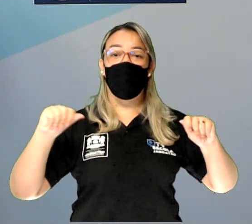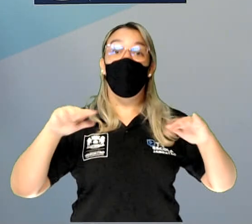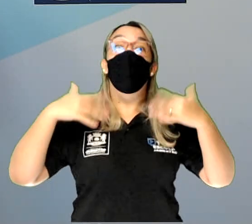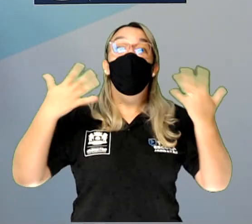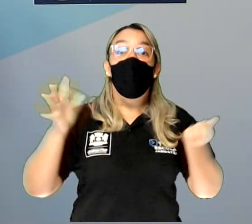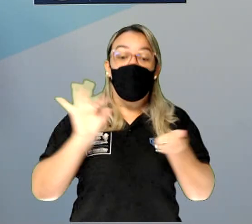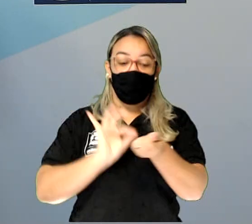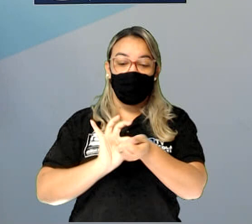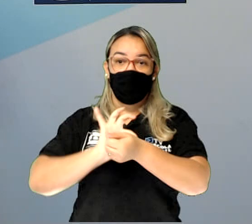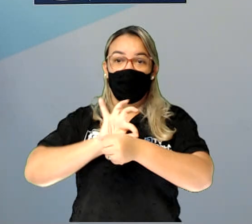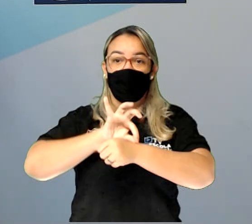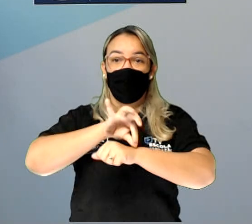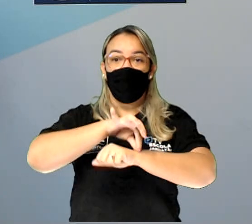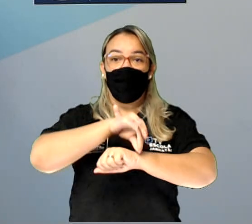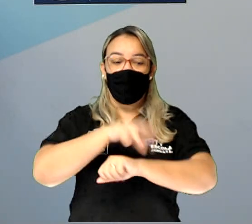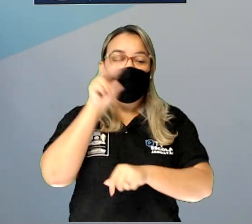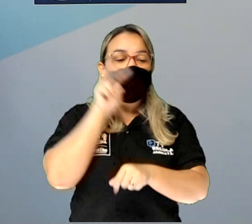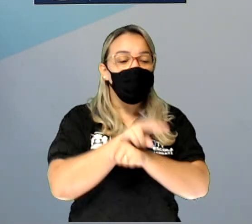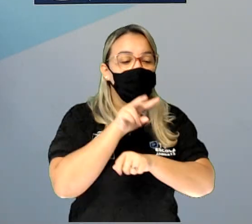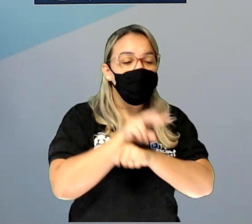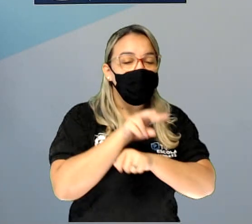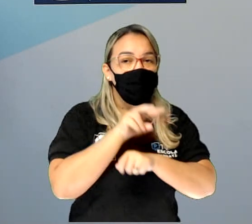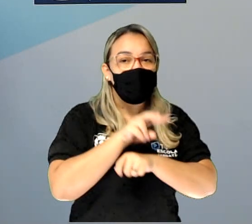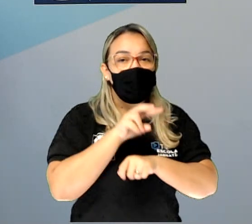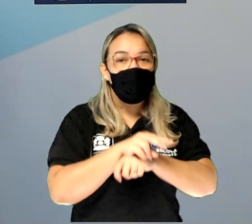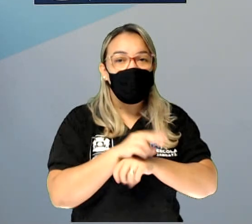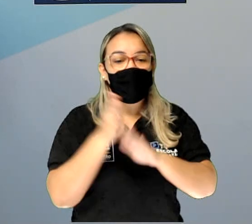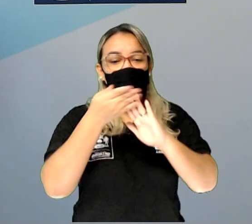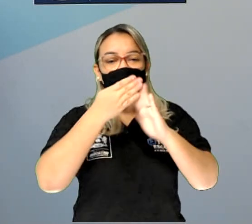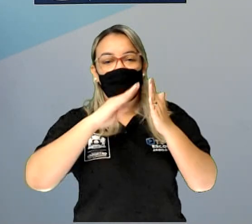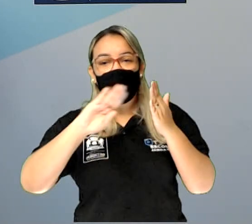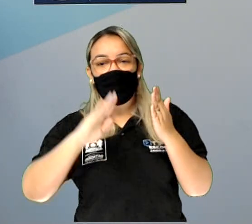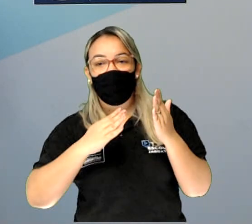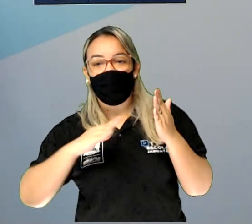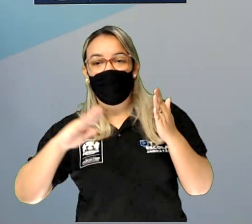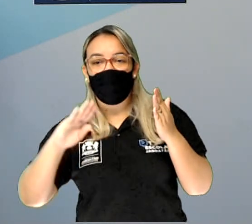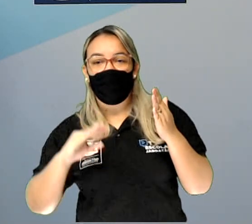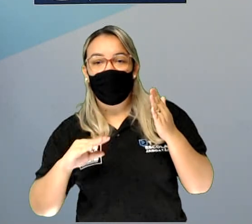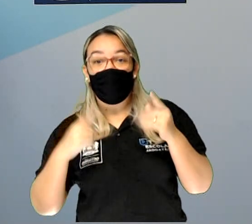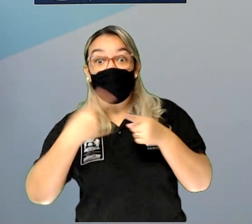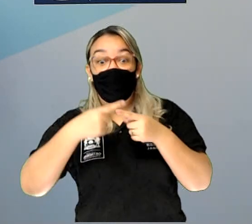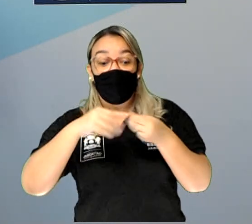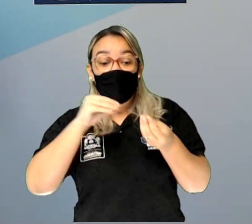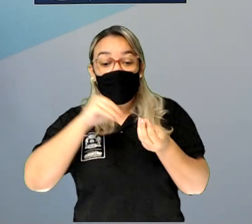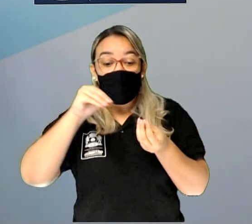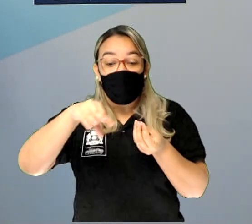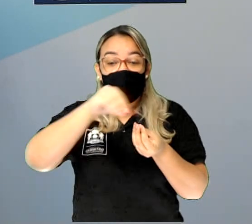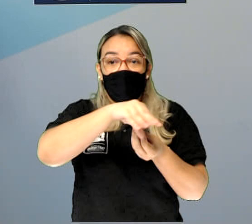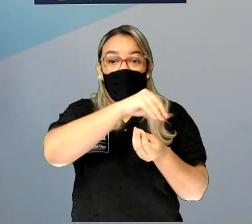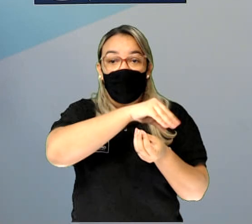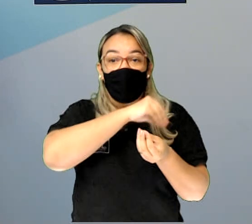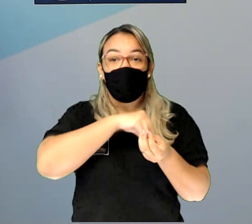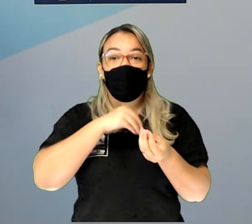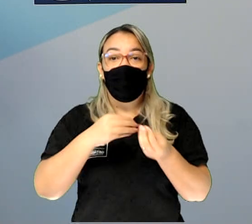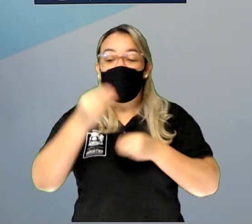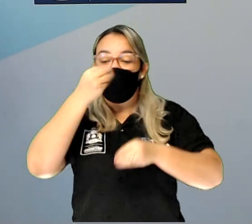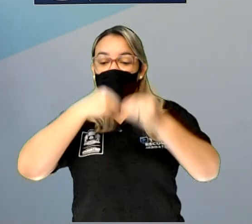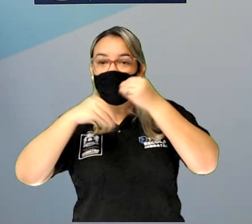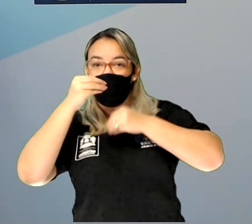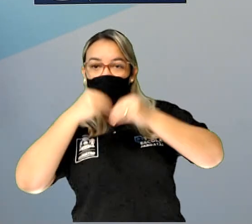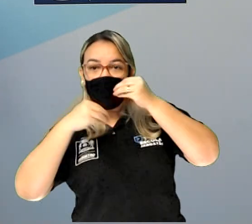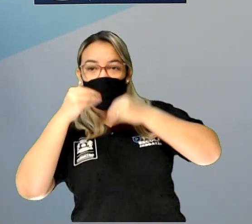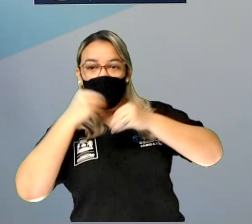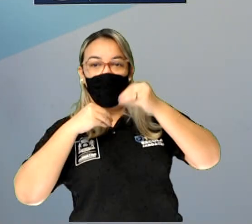elas protegem as folhas de embaúba porque elas comem esses fungos, né? Fazendo com que esses fungos